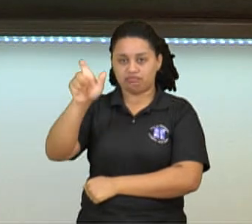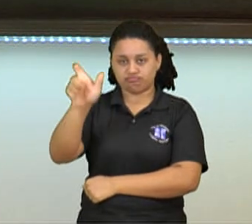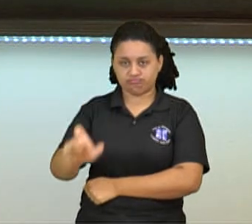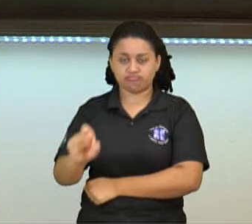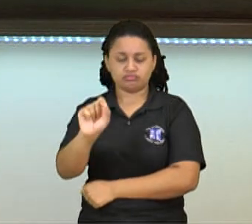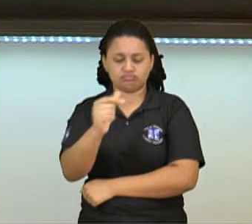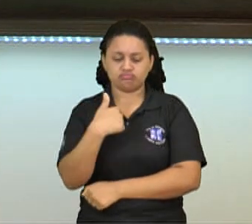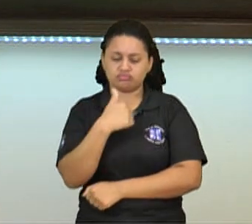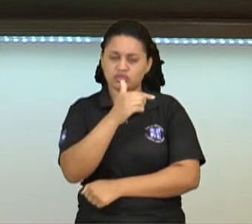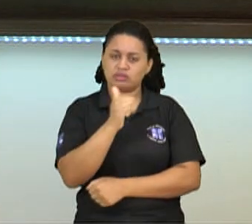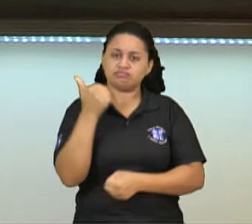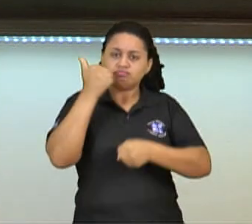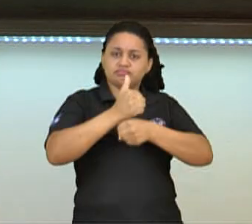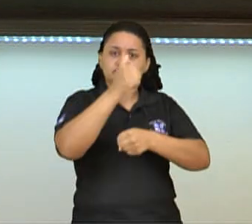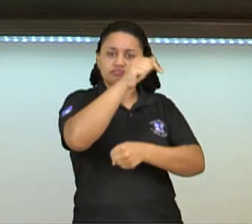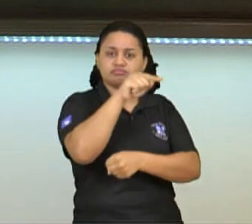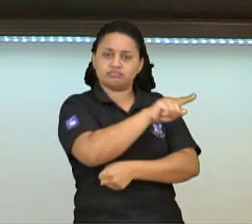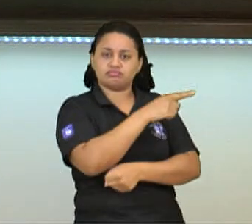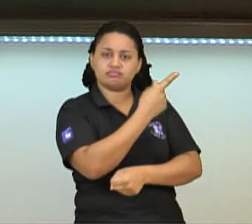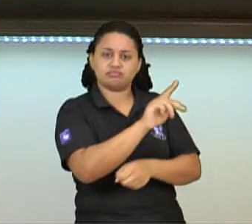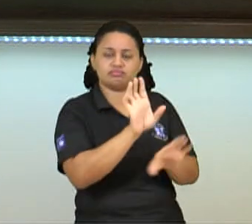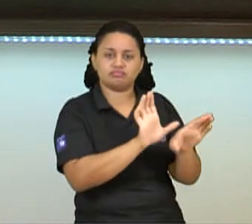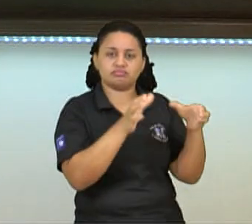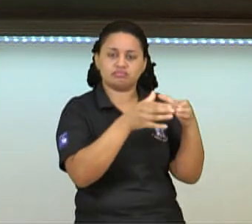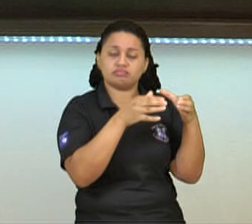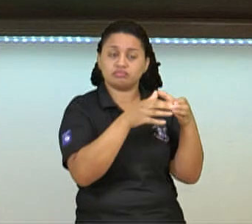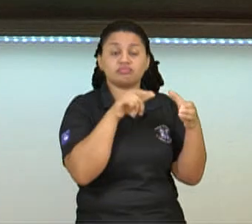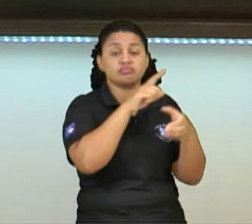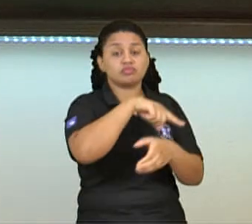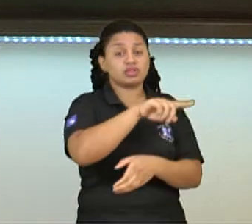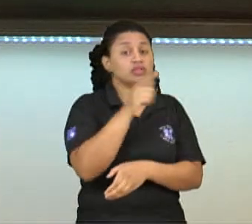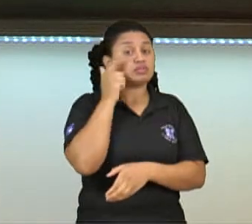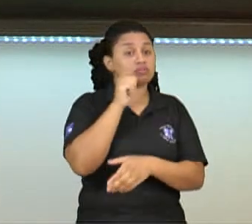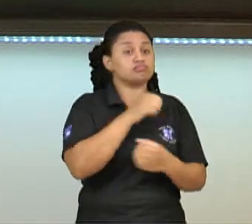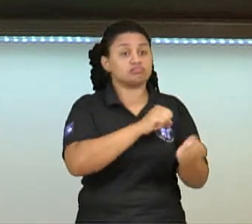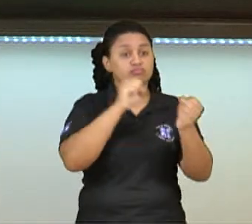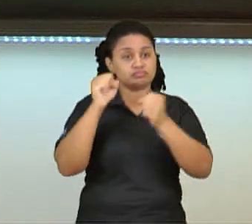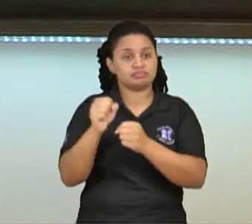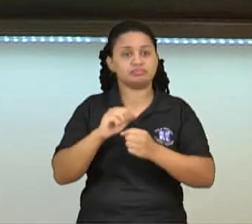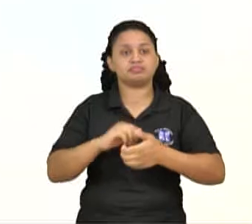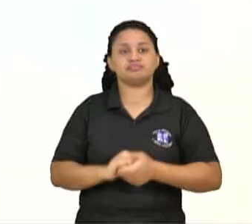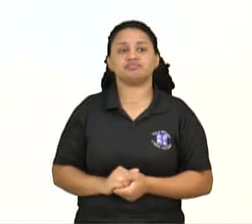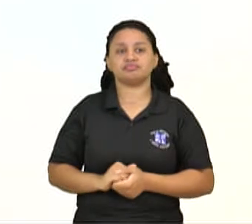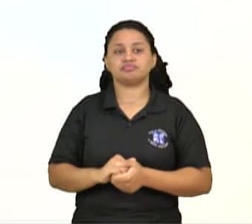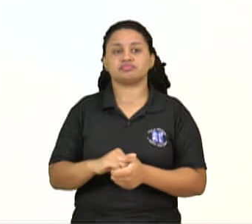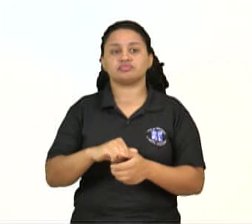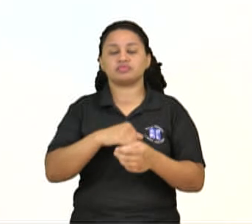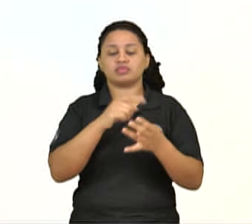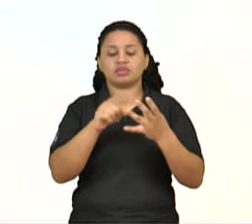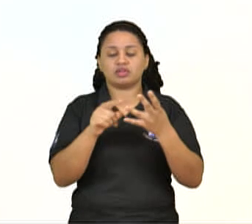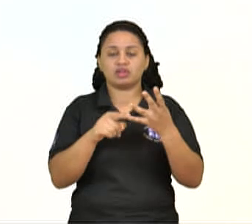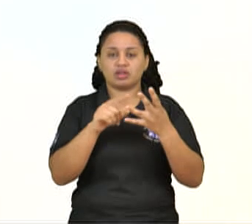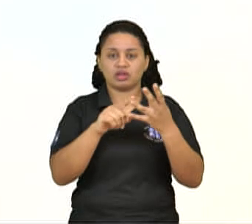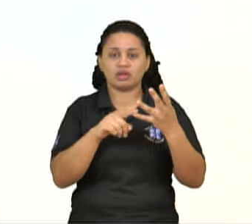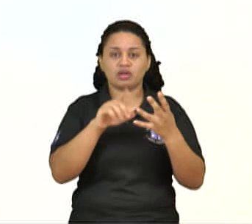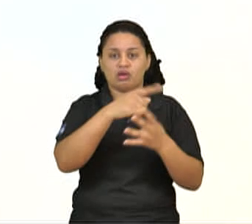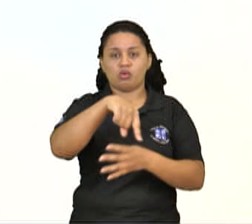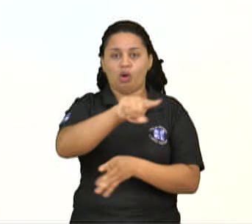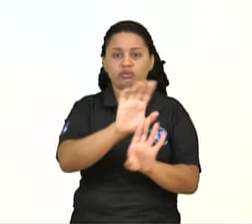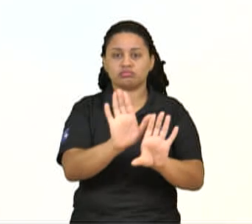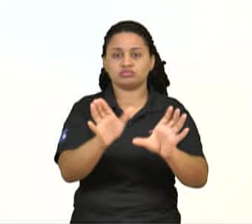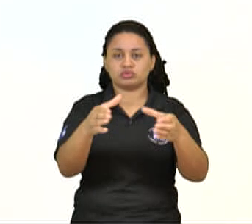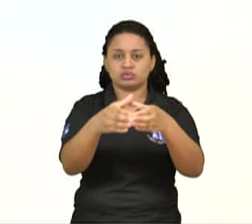momento em que os jacobinos vão acabar alcançando o poder. Os Cordeliers e Planície.